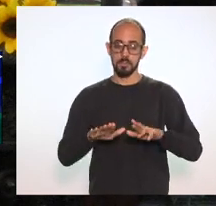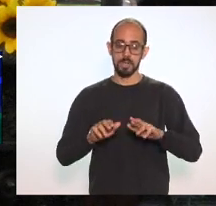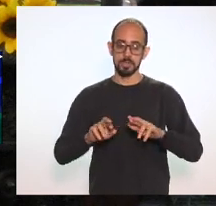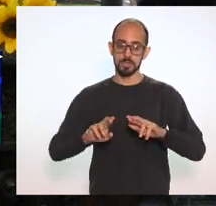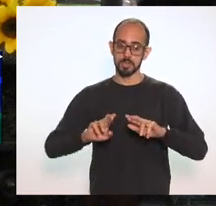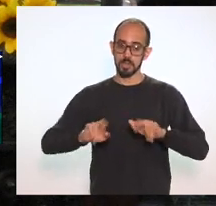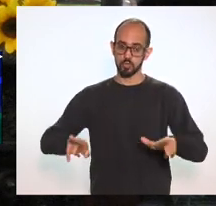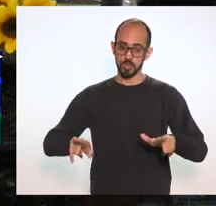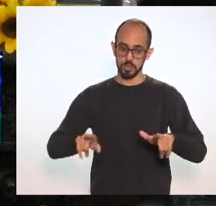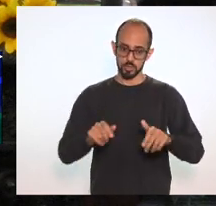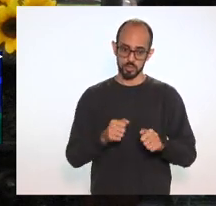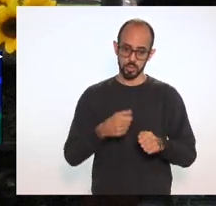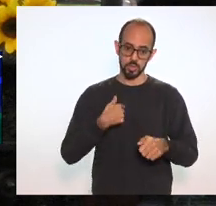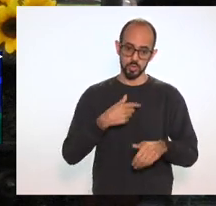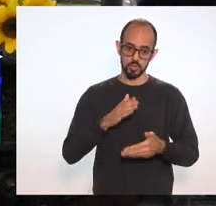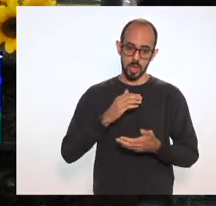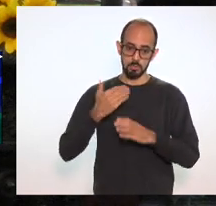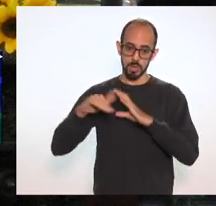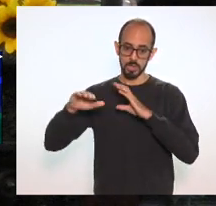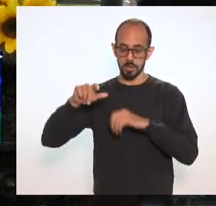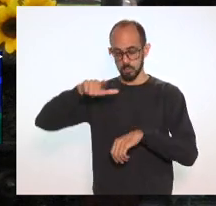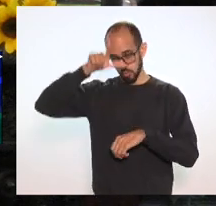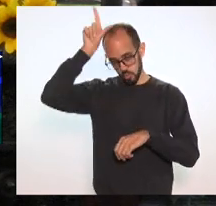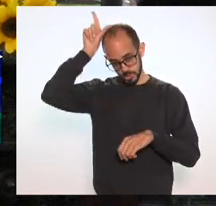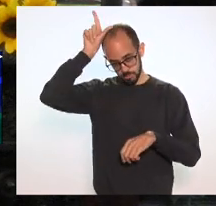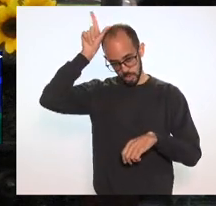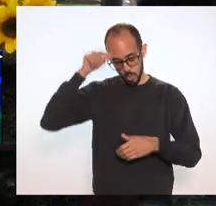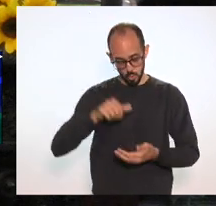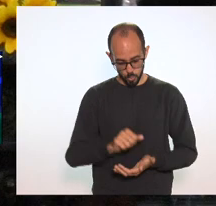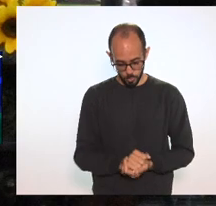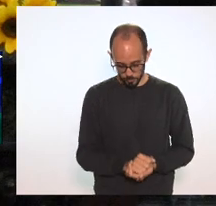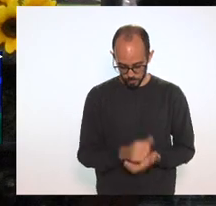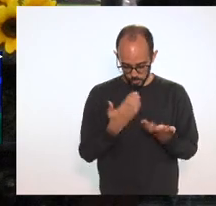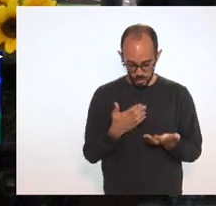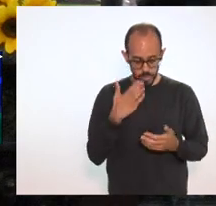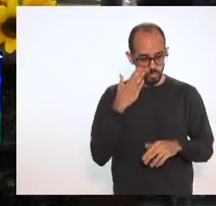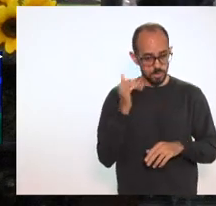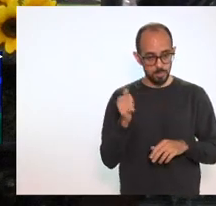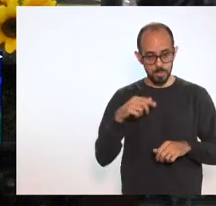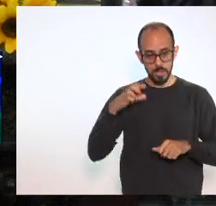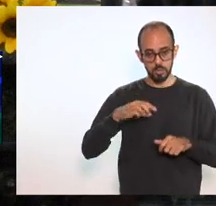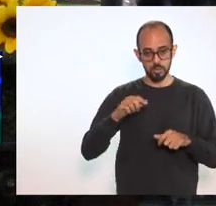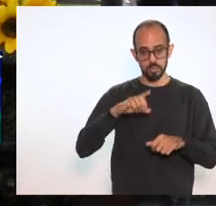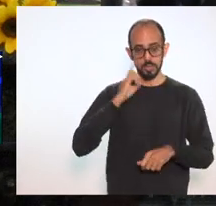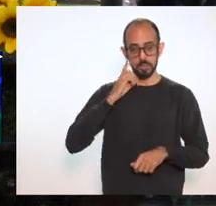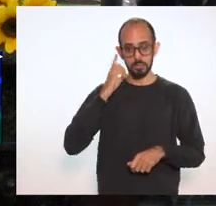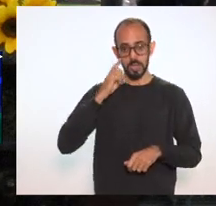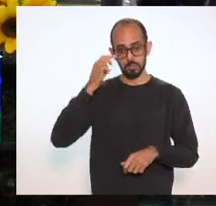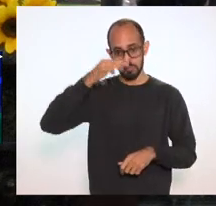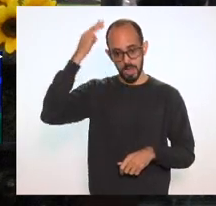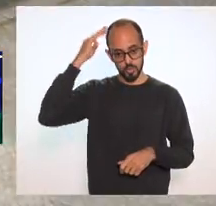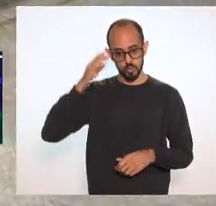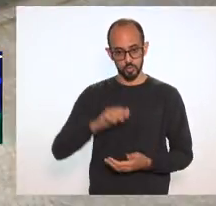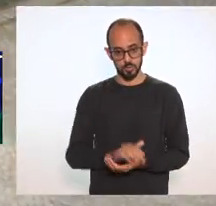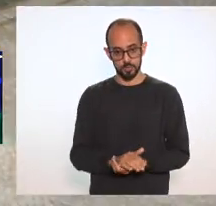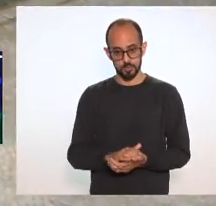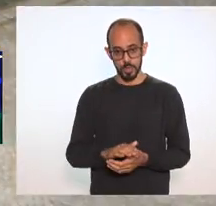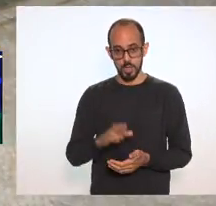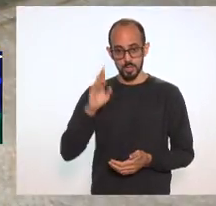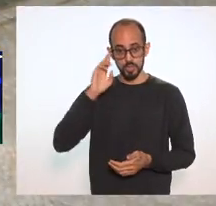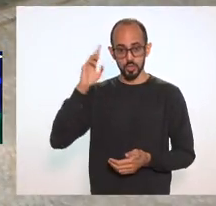Já encaminhei o Deputado Luiz Paulo então quero ouvir do deputado Márcio senhor presidente